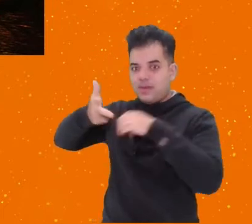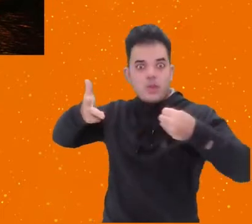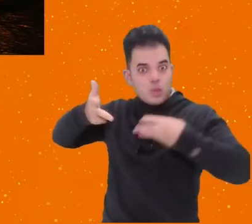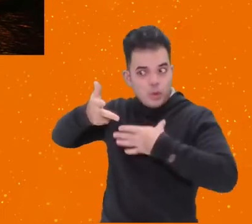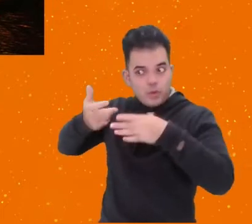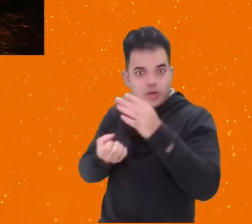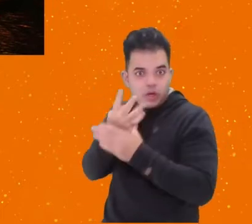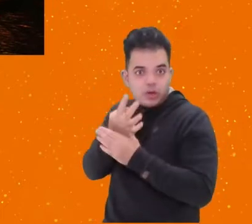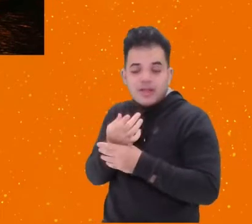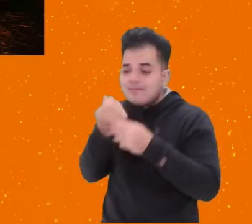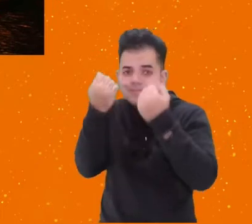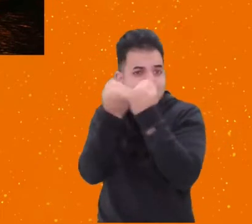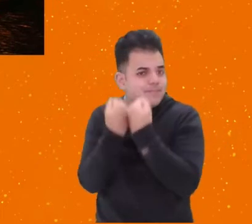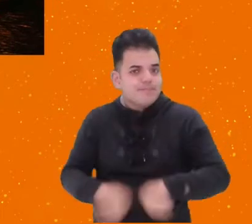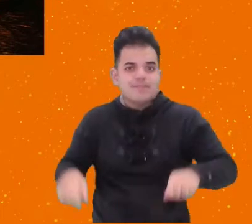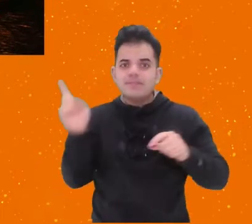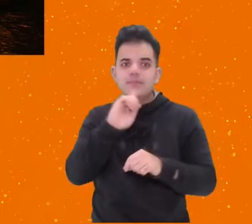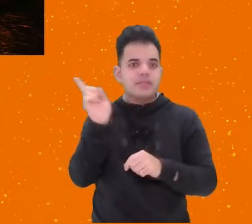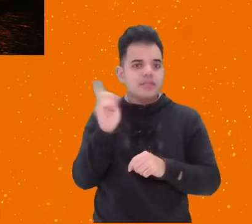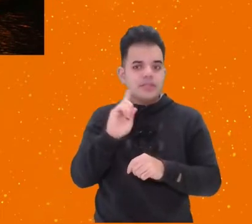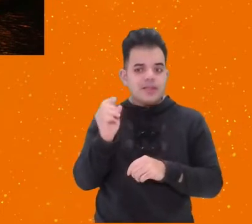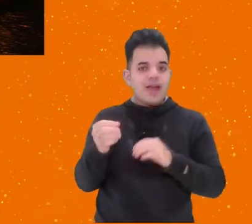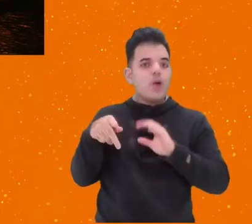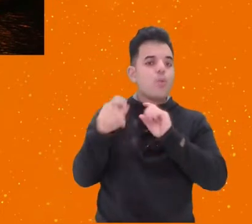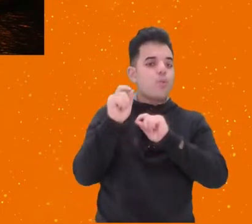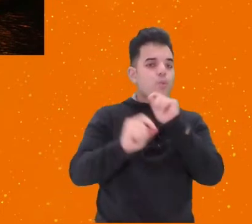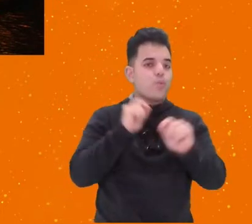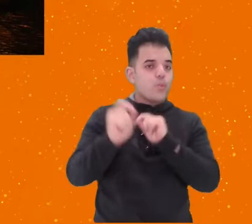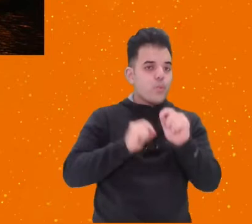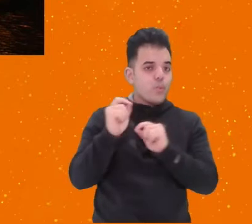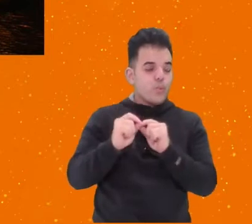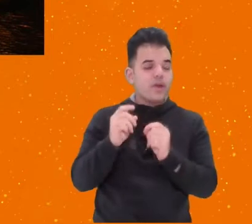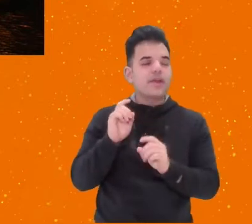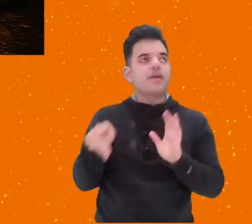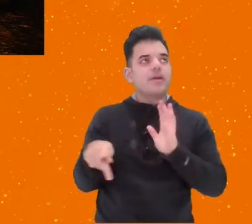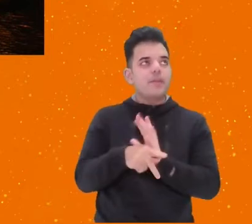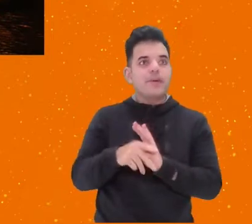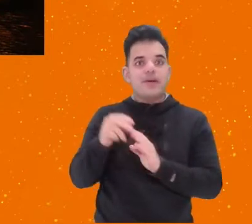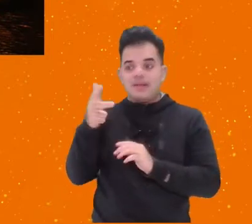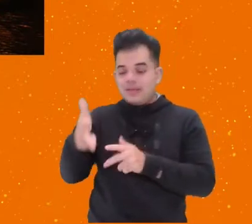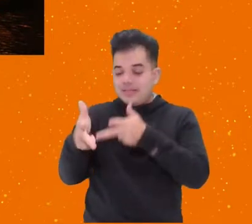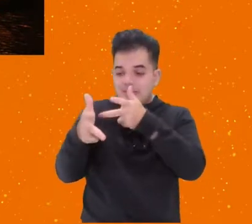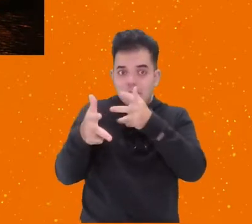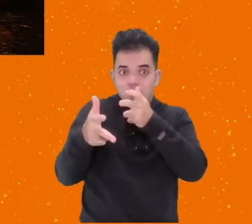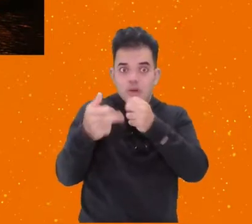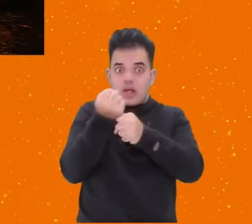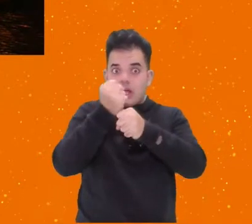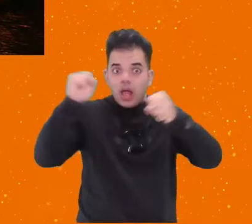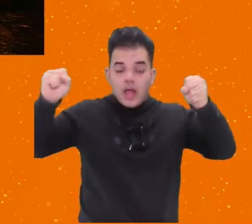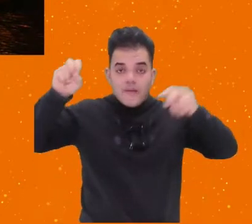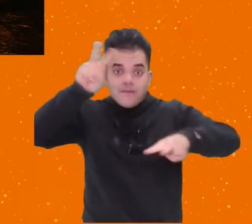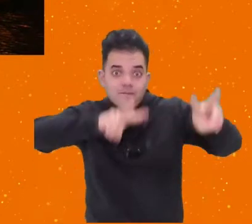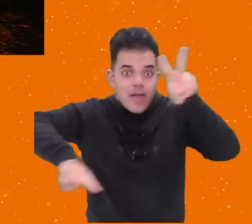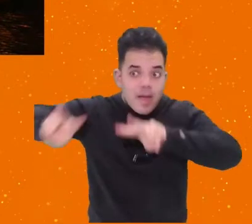não precisa ter, na verdade, um sensor maior para ter uma imagem melhor,